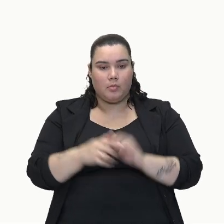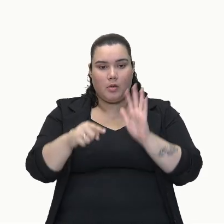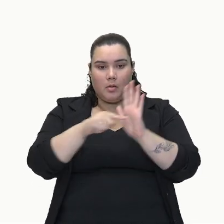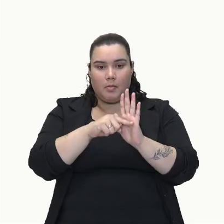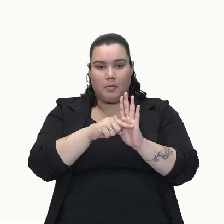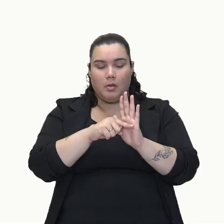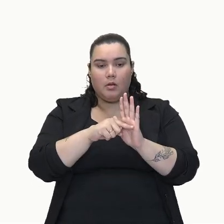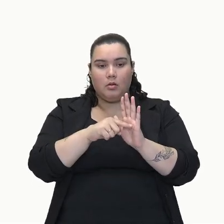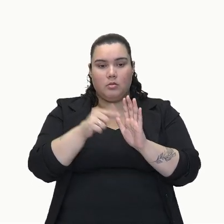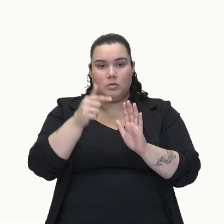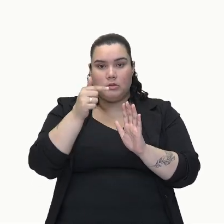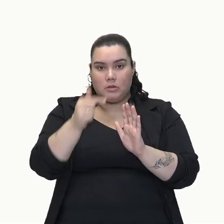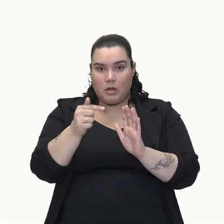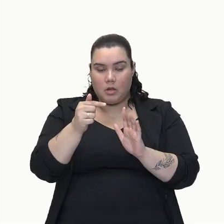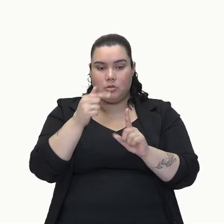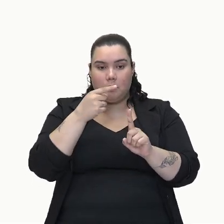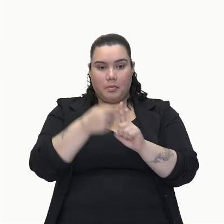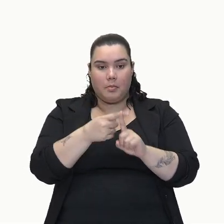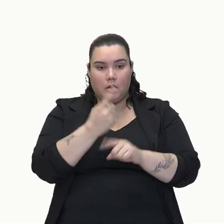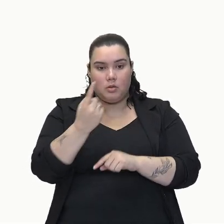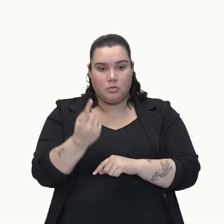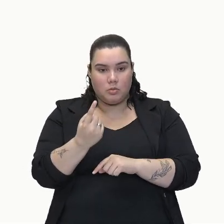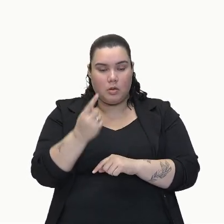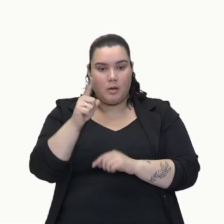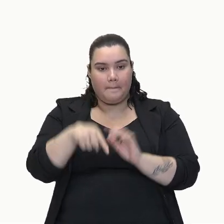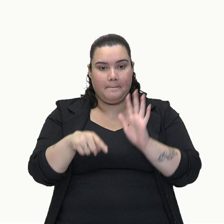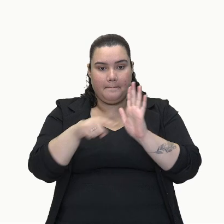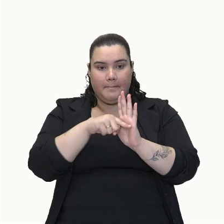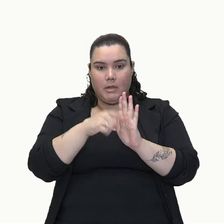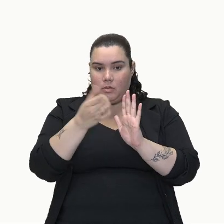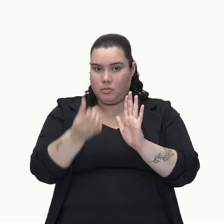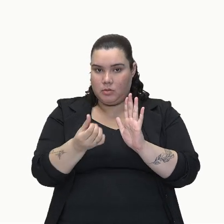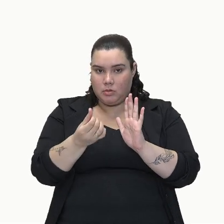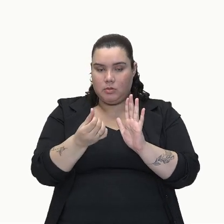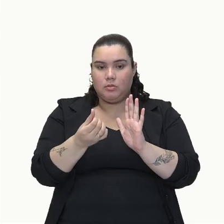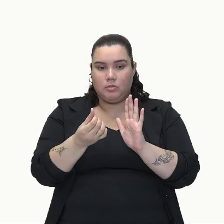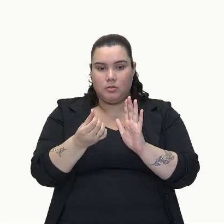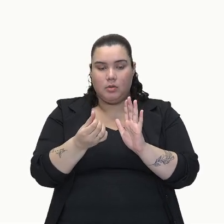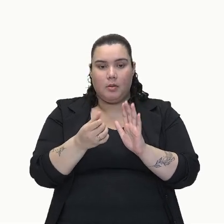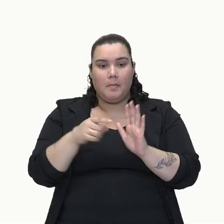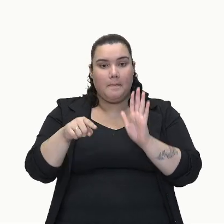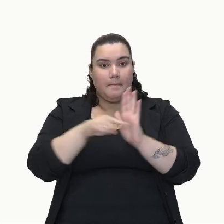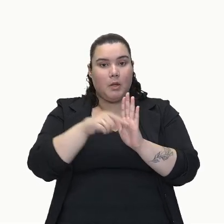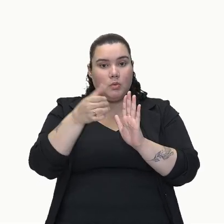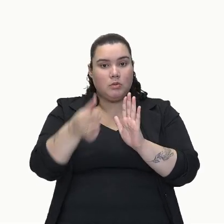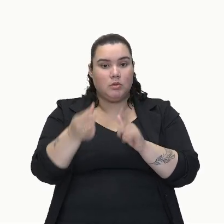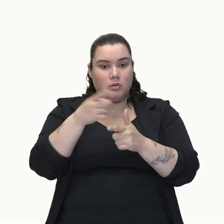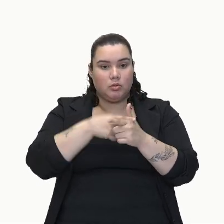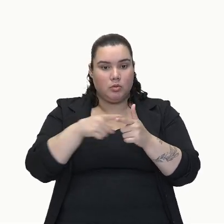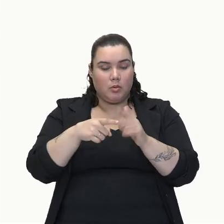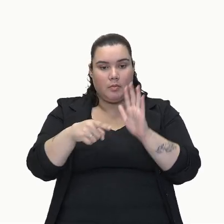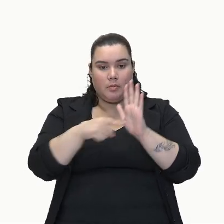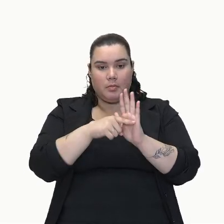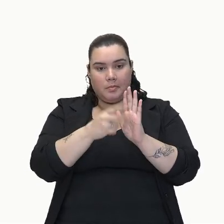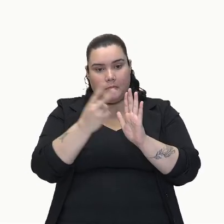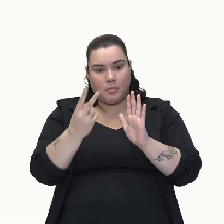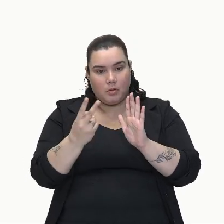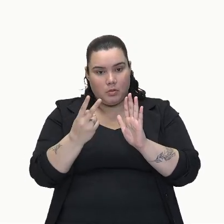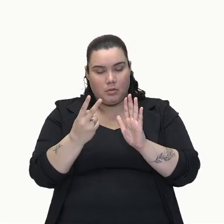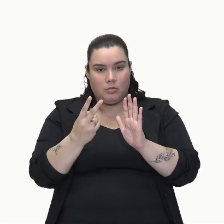Menos 7 mais 1 é menos 6. Menos 6 dividido por menos